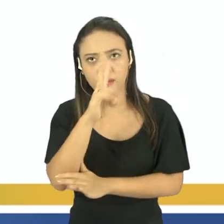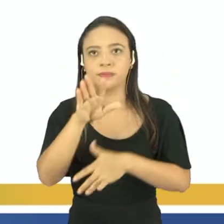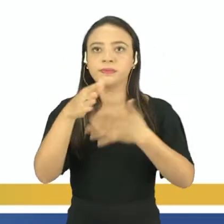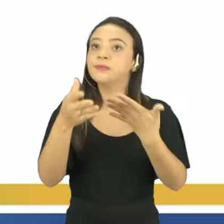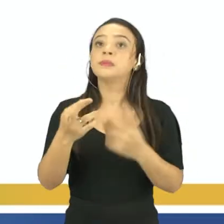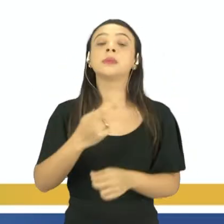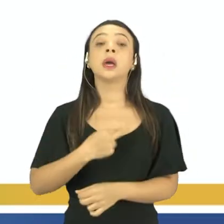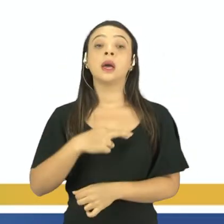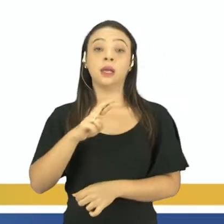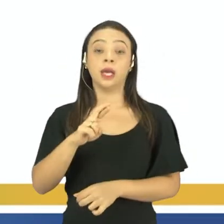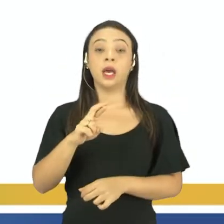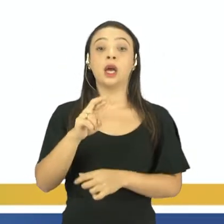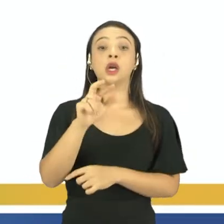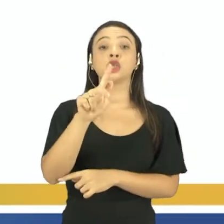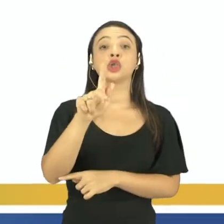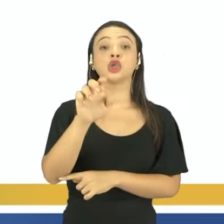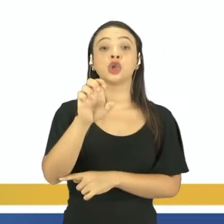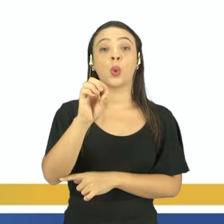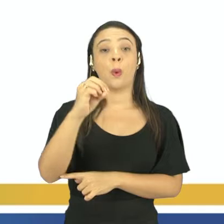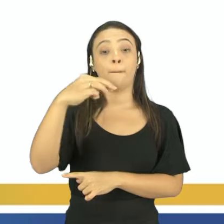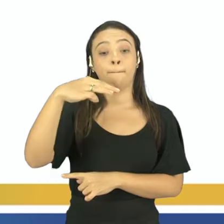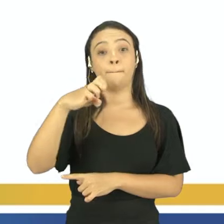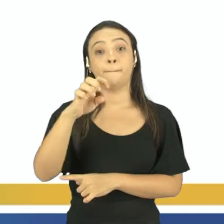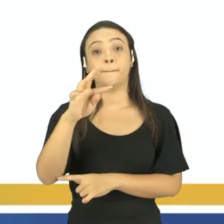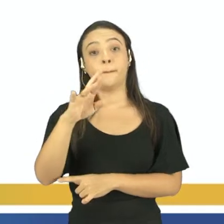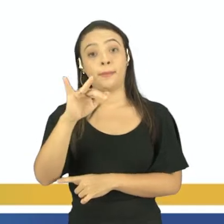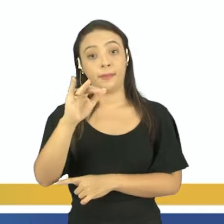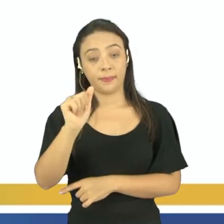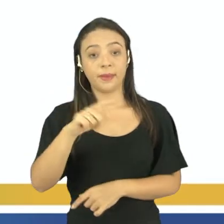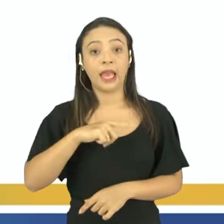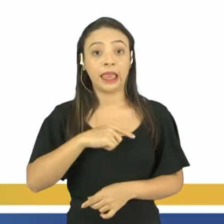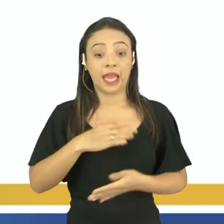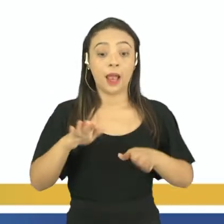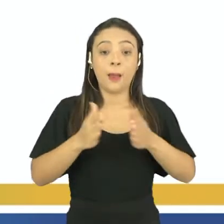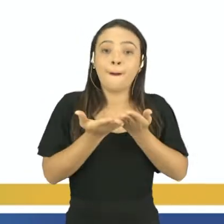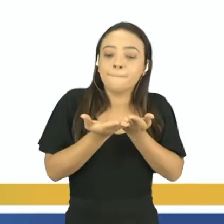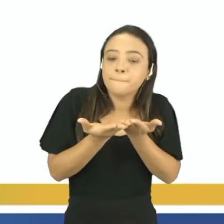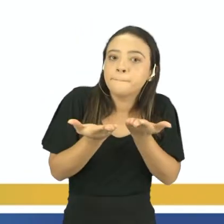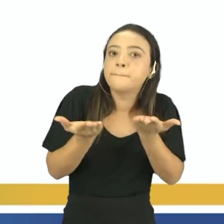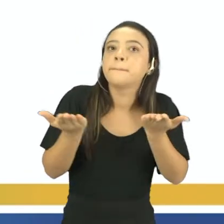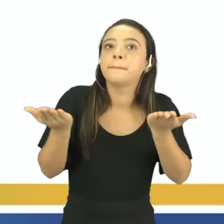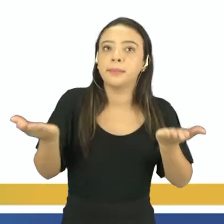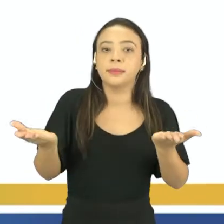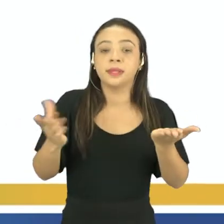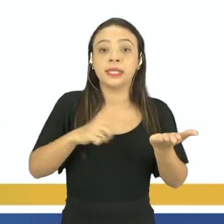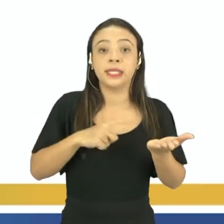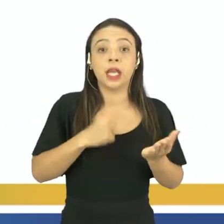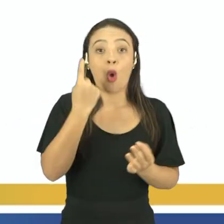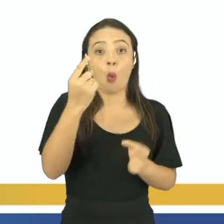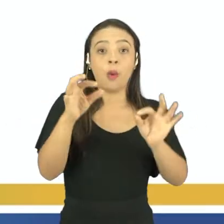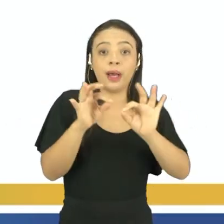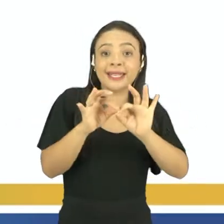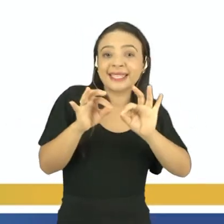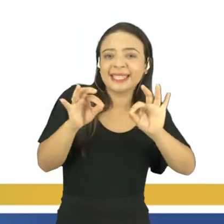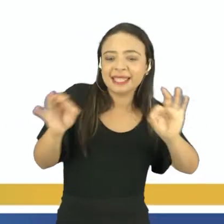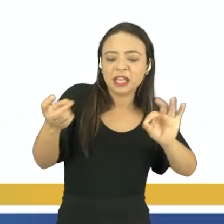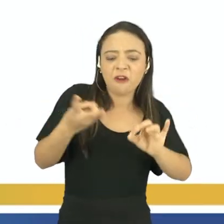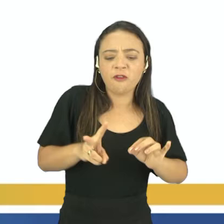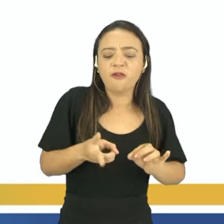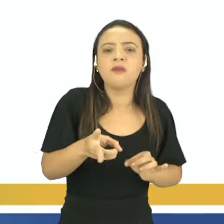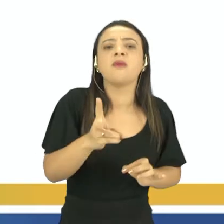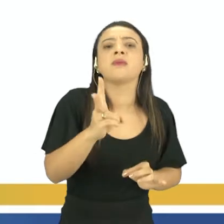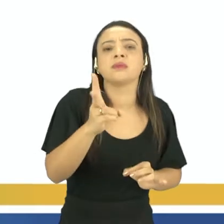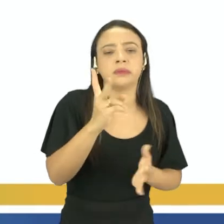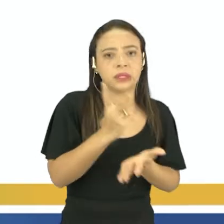Sua representação geométrica ela é dada por uma figura geométrica plana, né? Formada por uma linha única, reta, infinita para